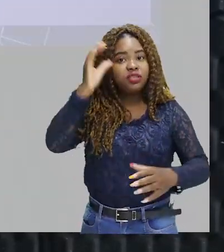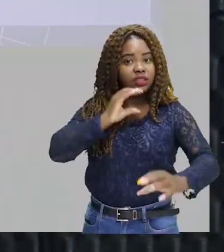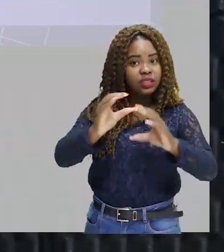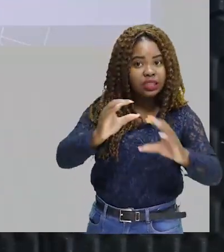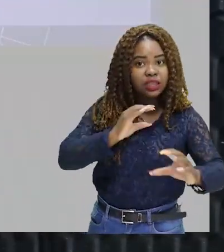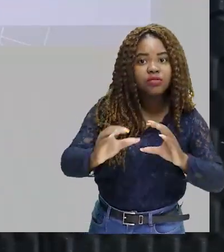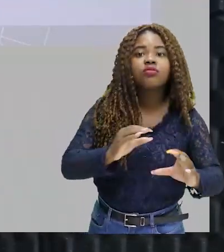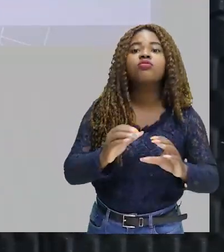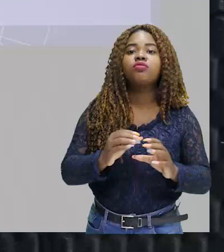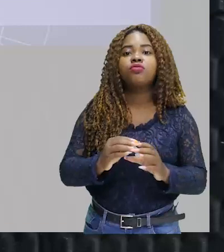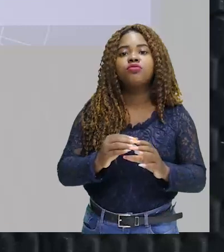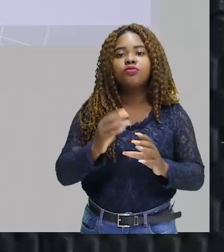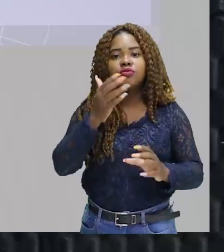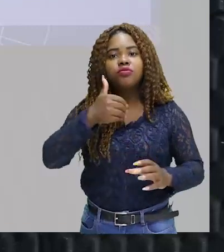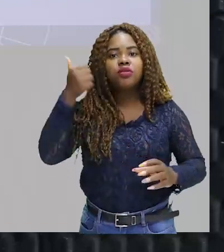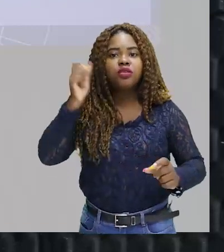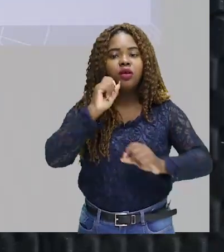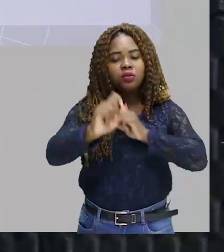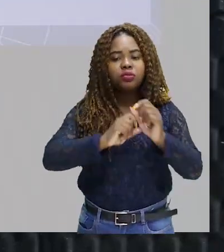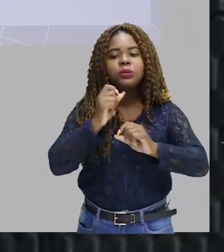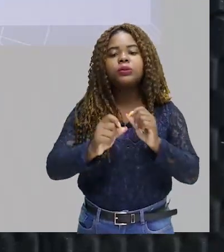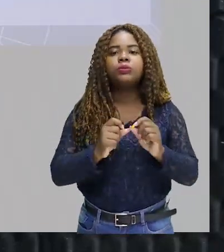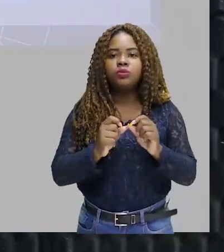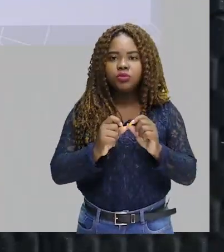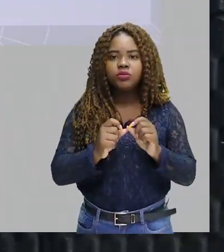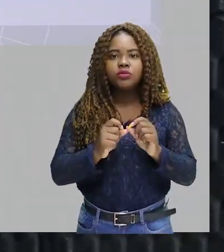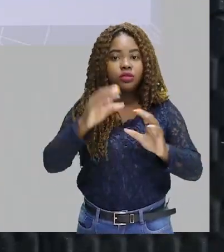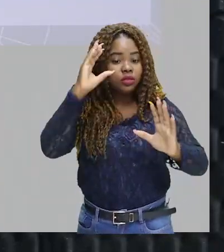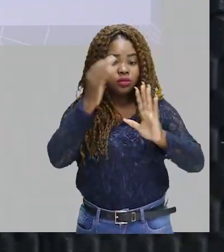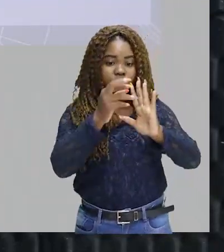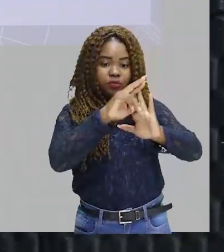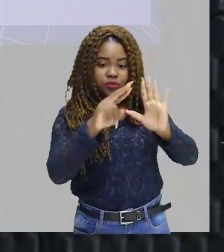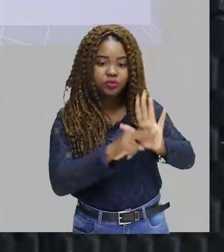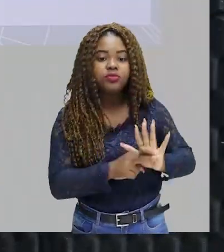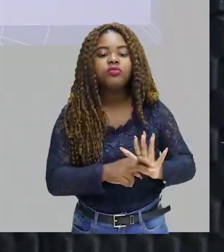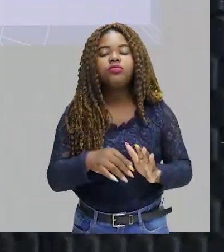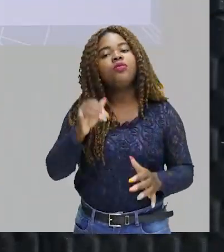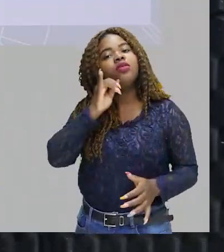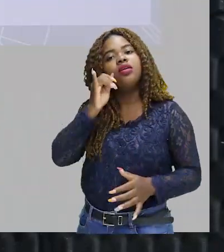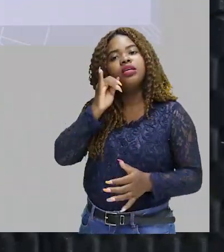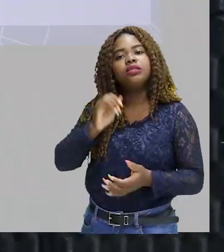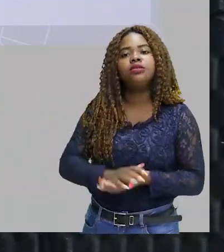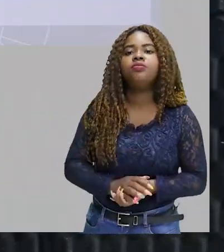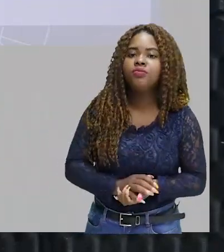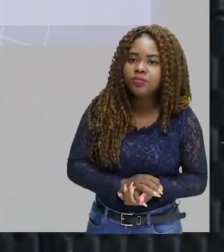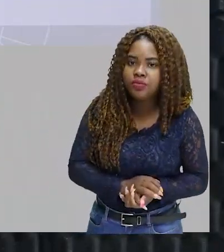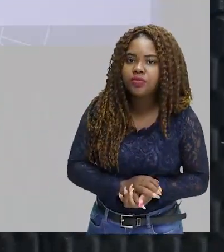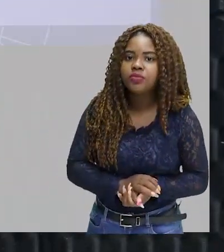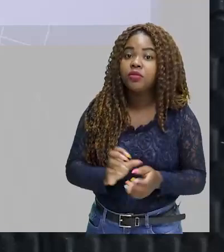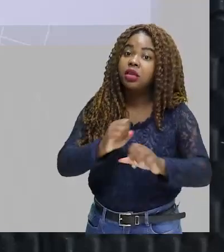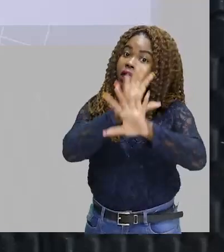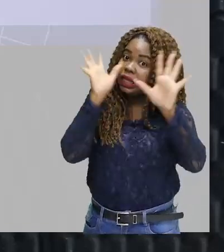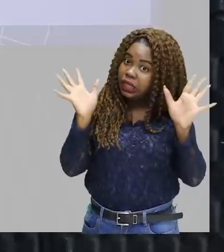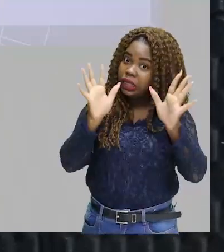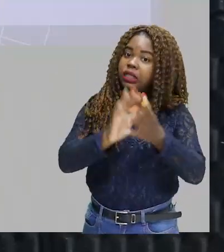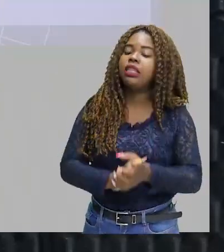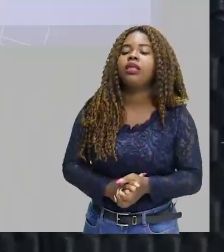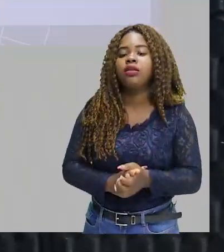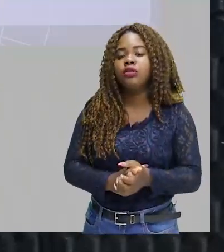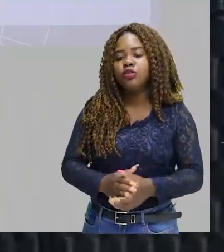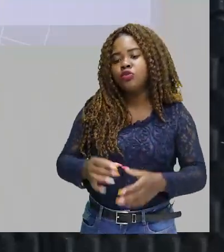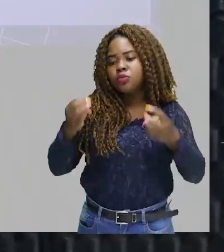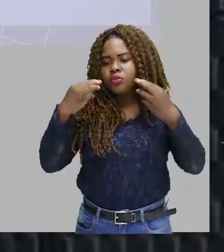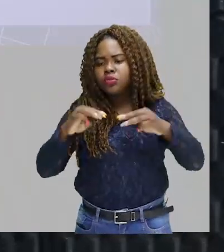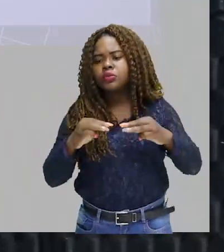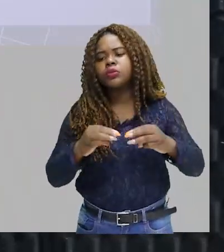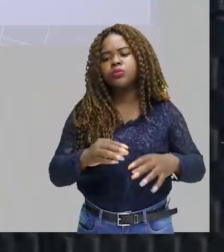com o seu objetivo. Se eu vou passar uma mensagem voltada para algo do meu emprego, ou para um concurso, algo mais